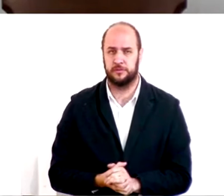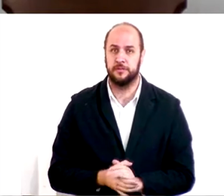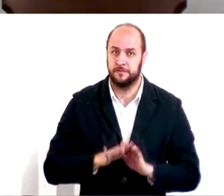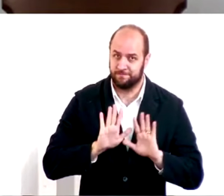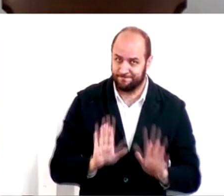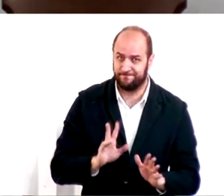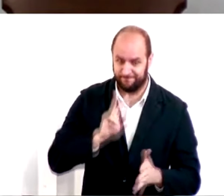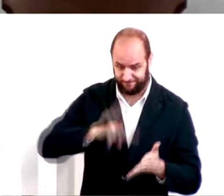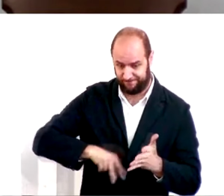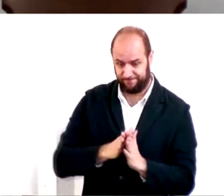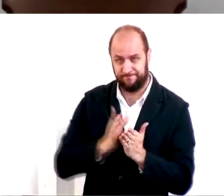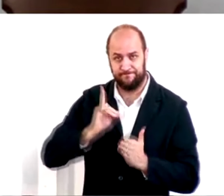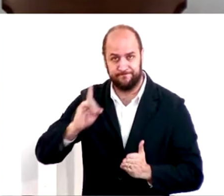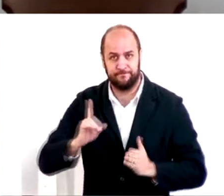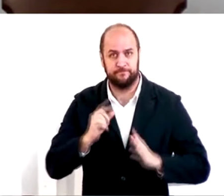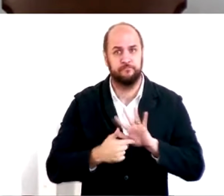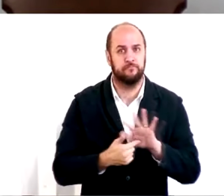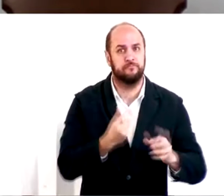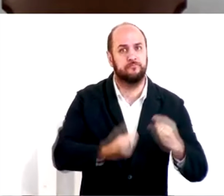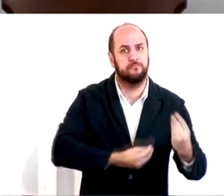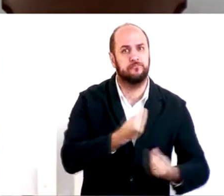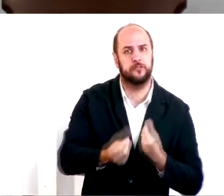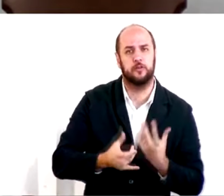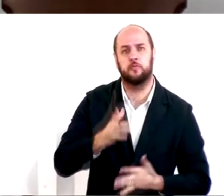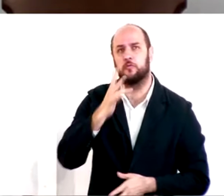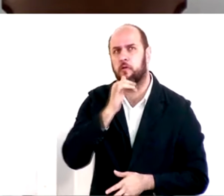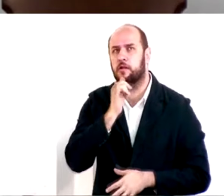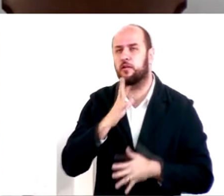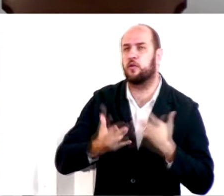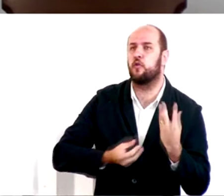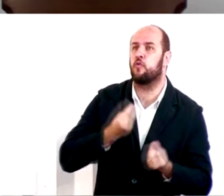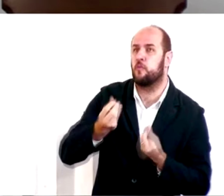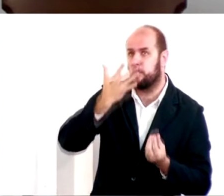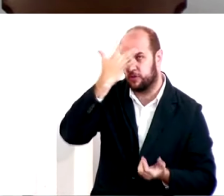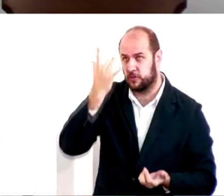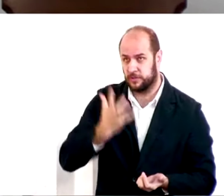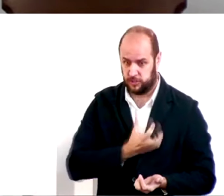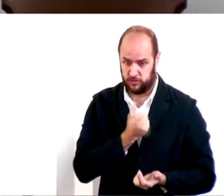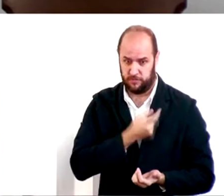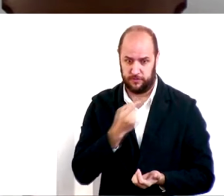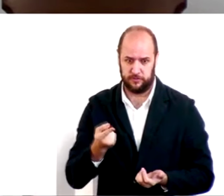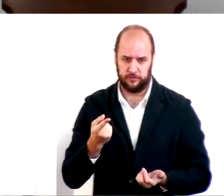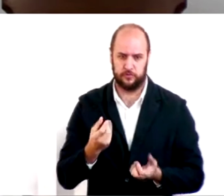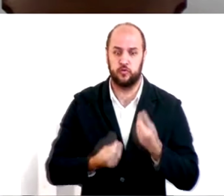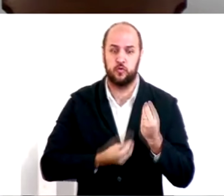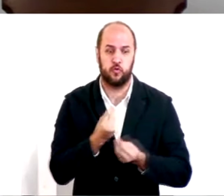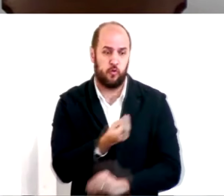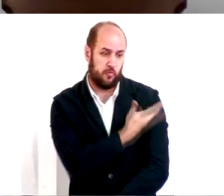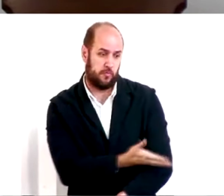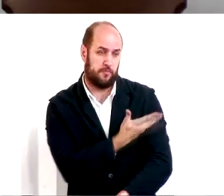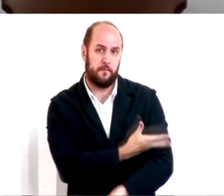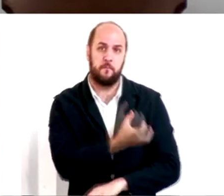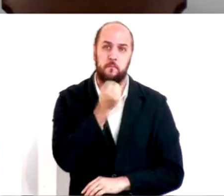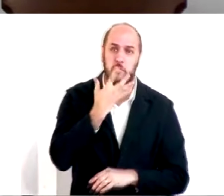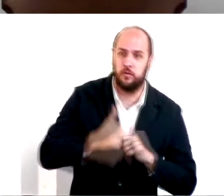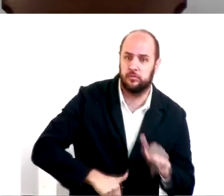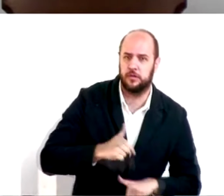algumas coisas. Como é que um salvo pela graça vive? Como ele pratica boas obras? E